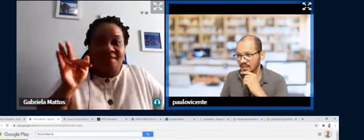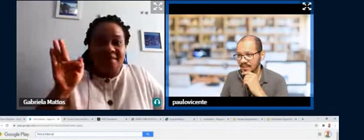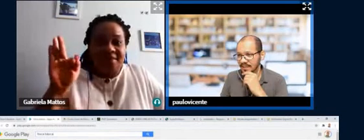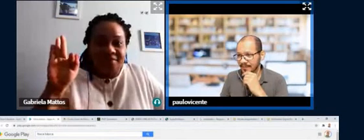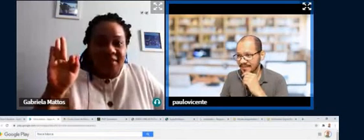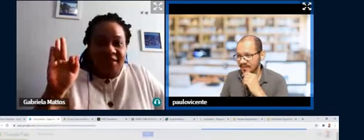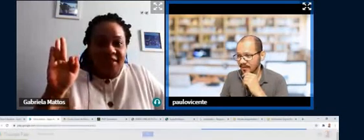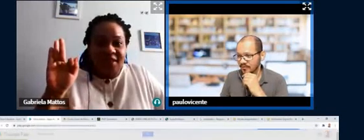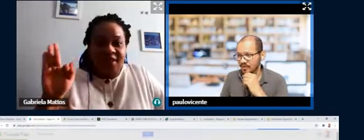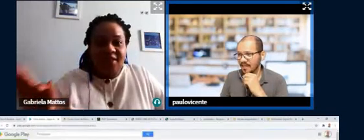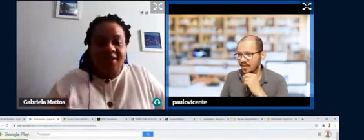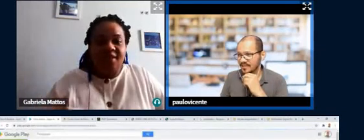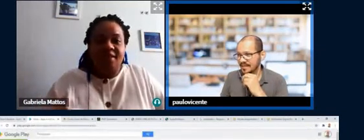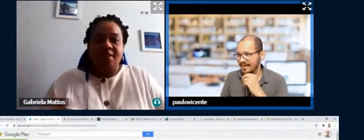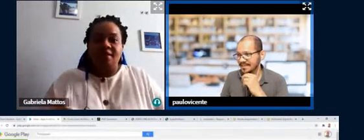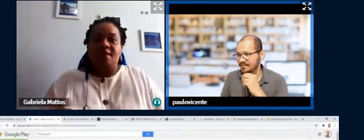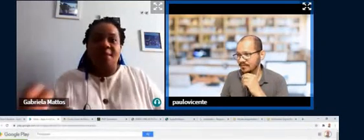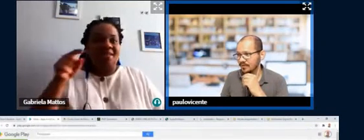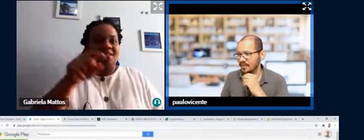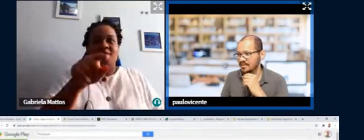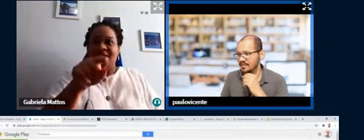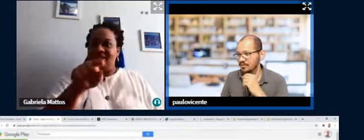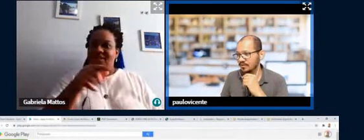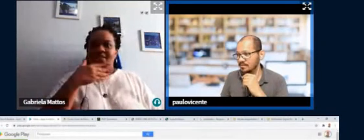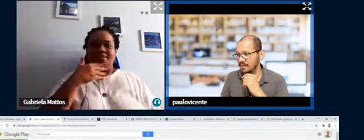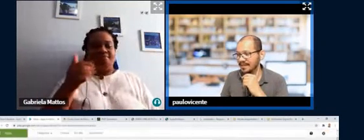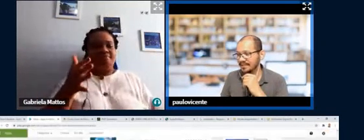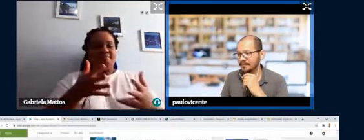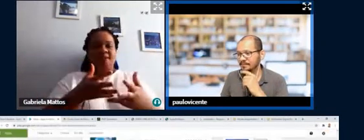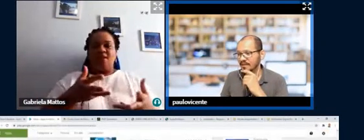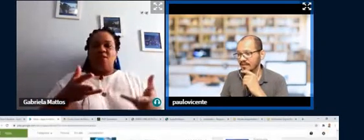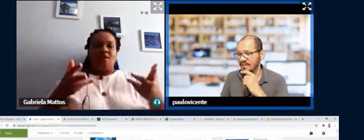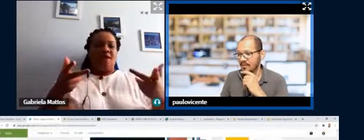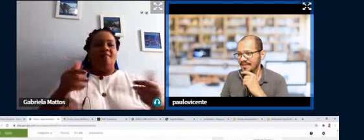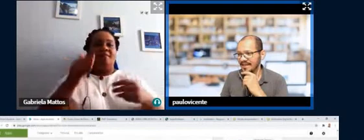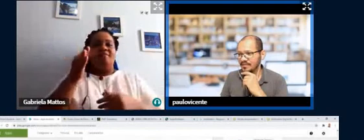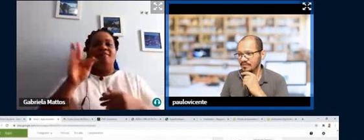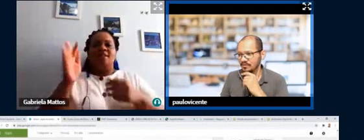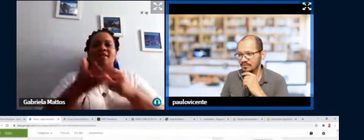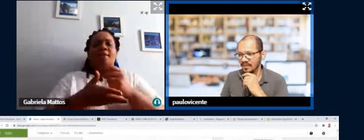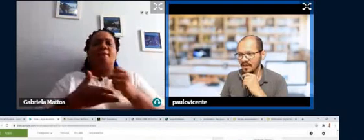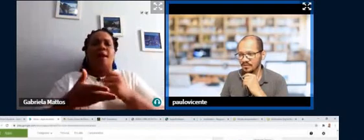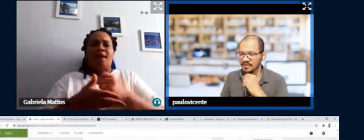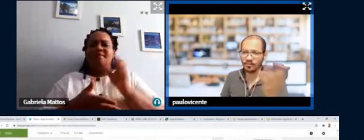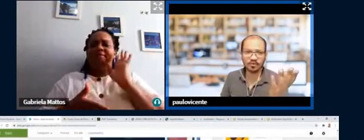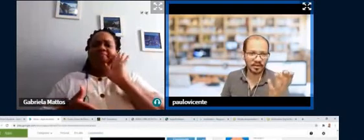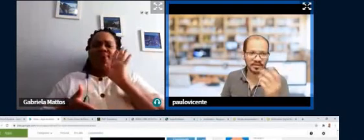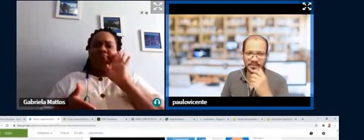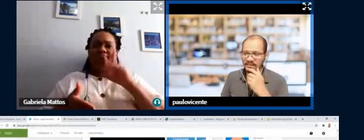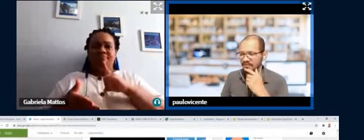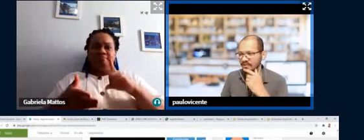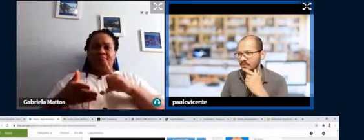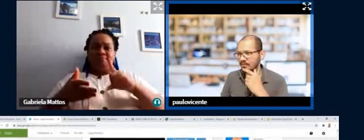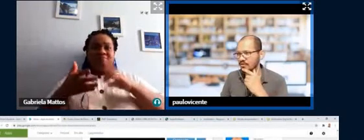busca. Mas esse aqui eu acho fenomenal, Física Básica, porque tem umas animações bem bacanas e a qualidade do layout dele é muito melhor do